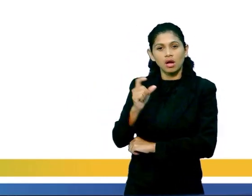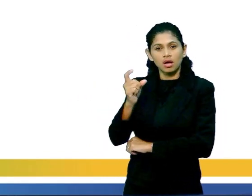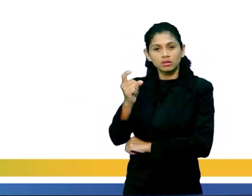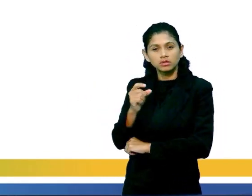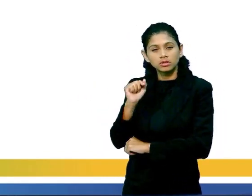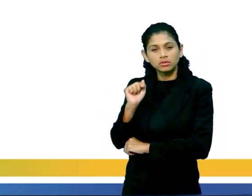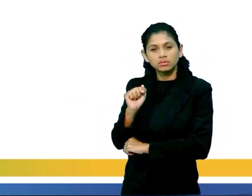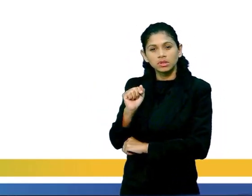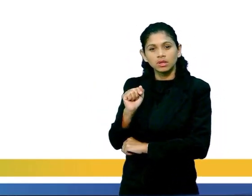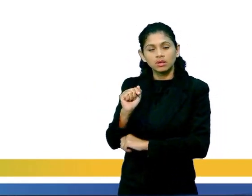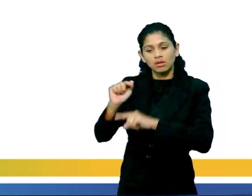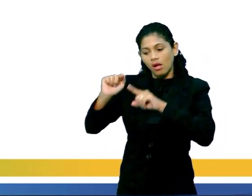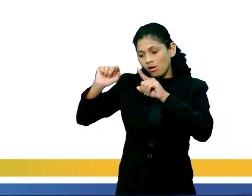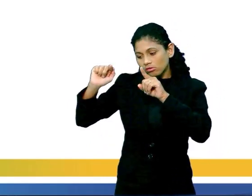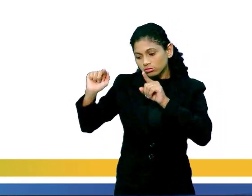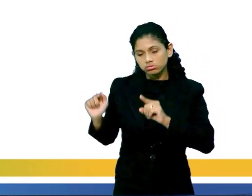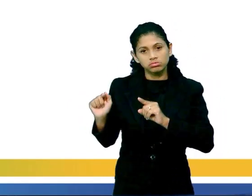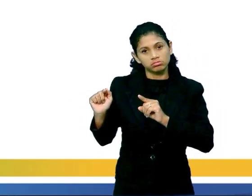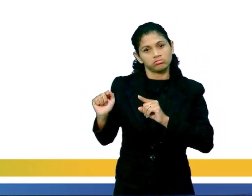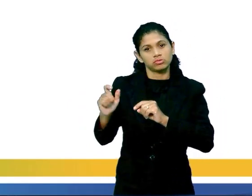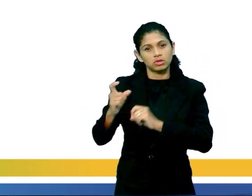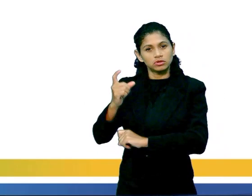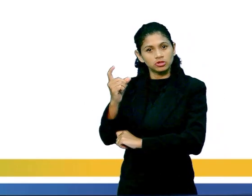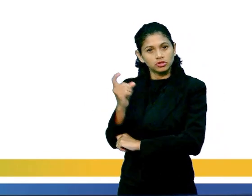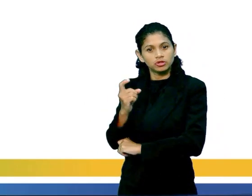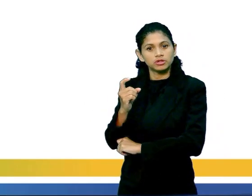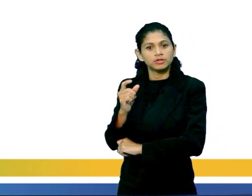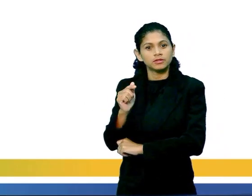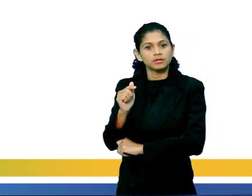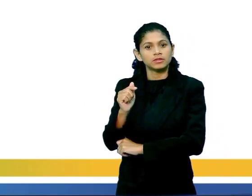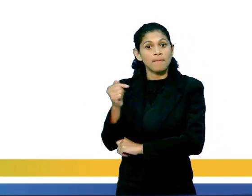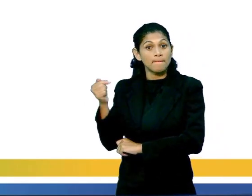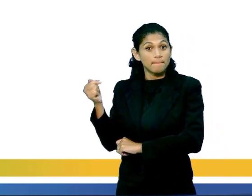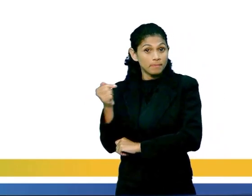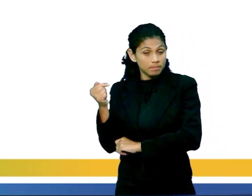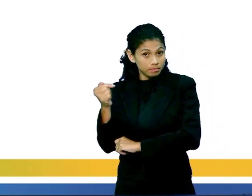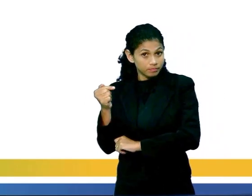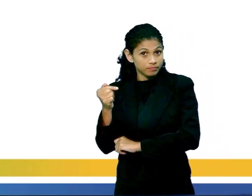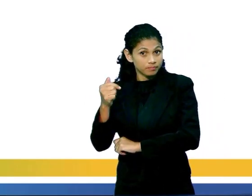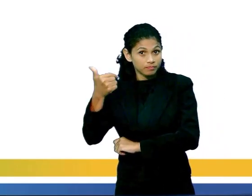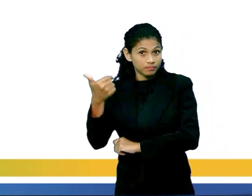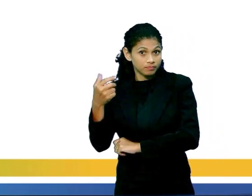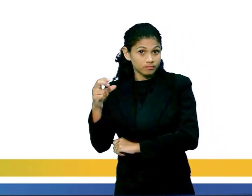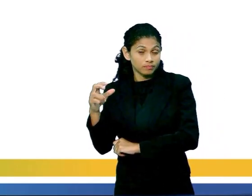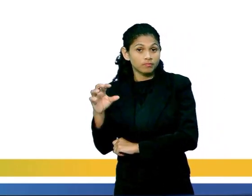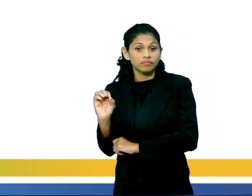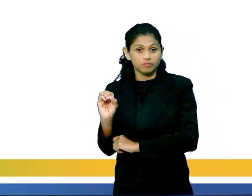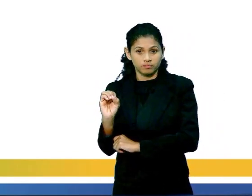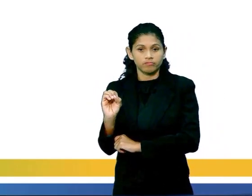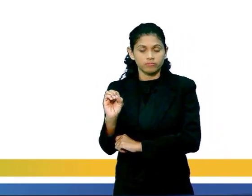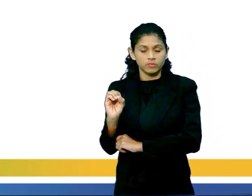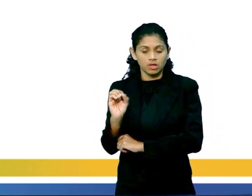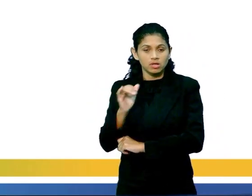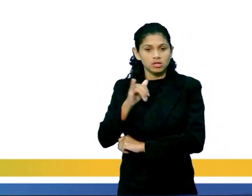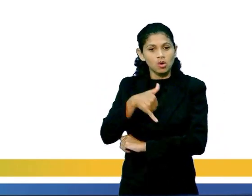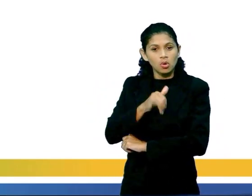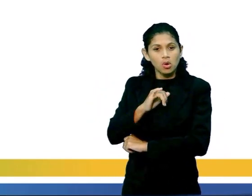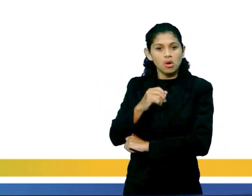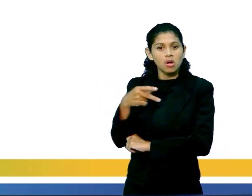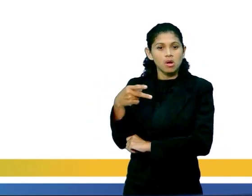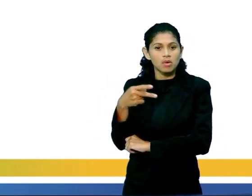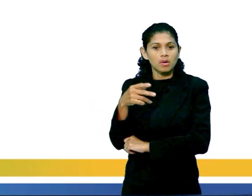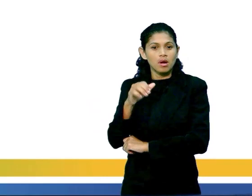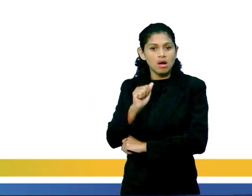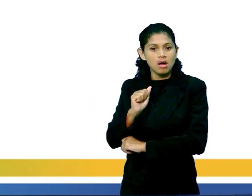linha aí. E multiplica por x menos 150. vai ficar ax²